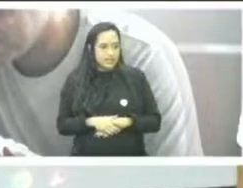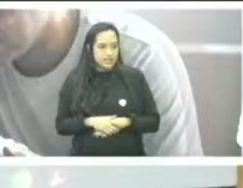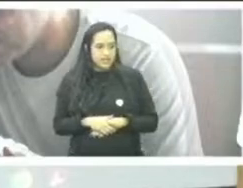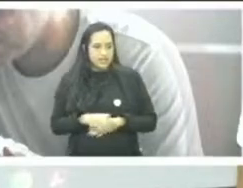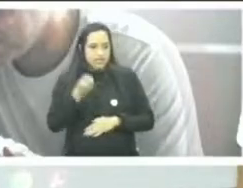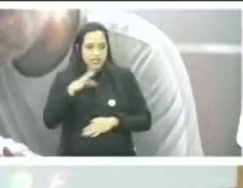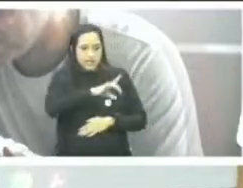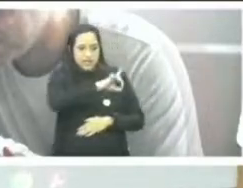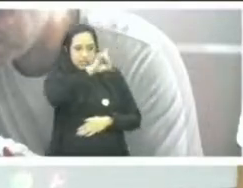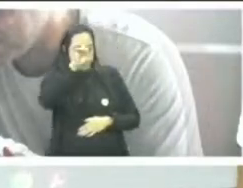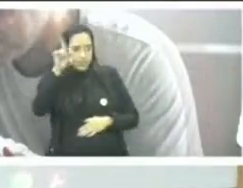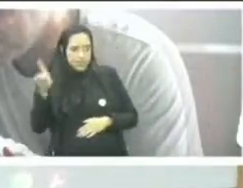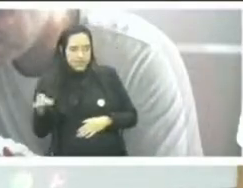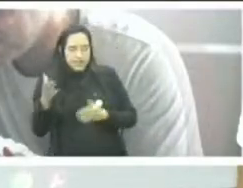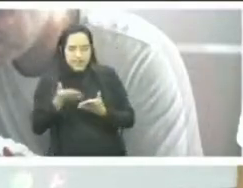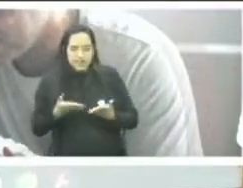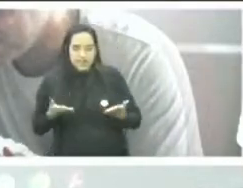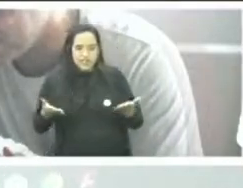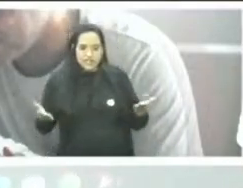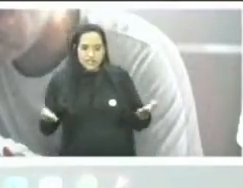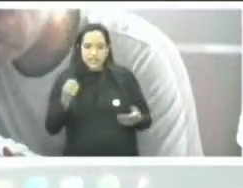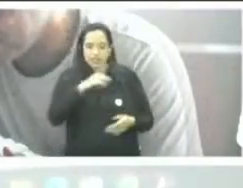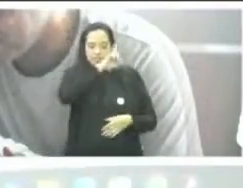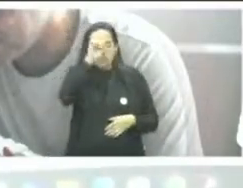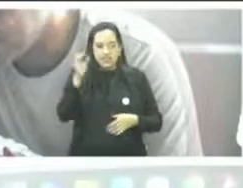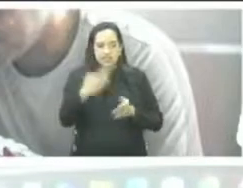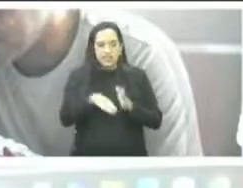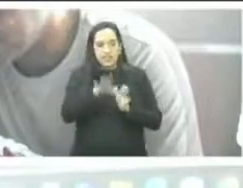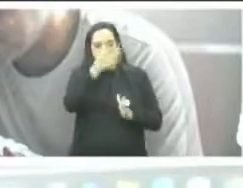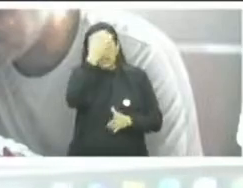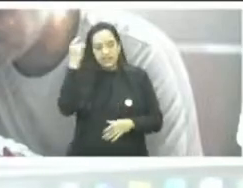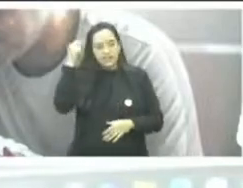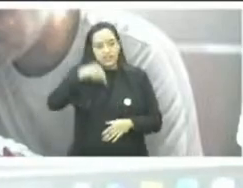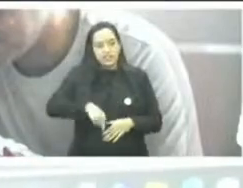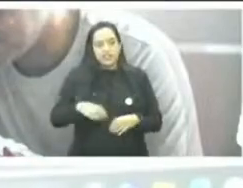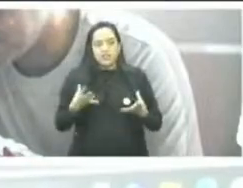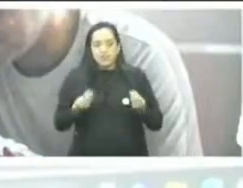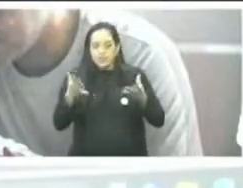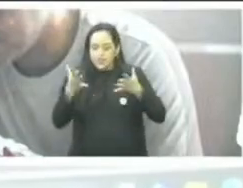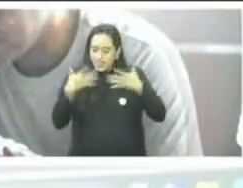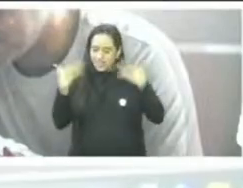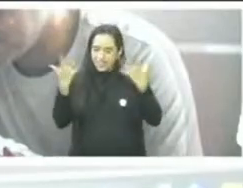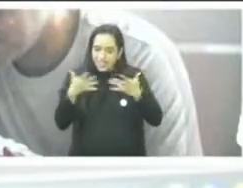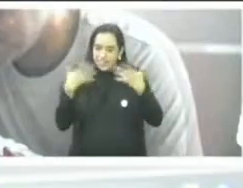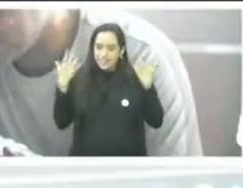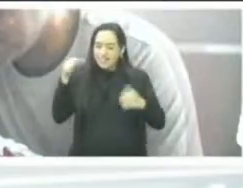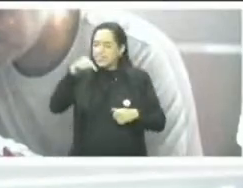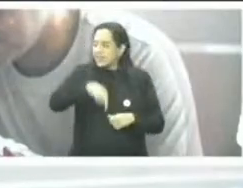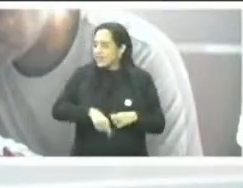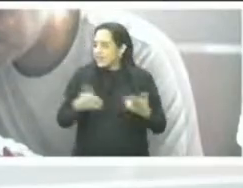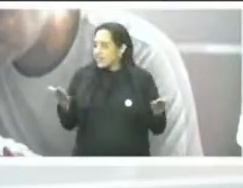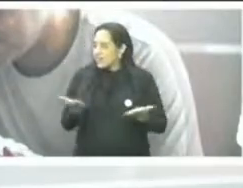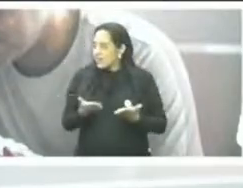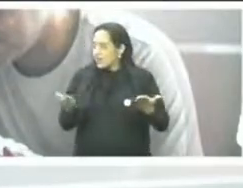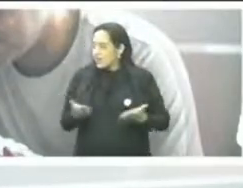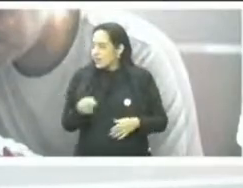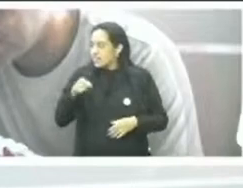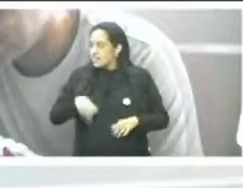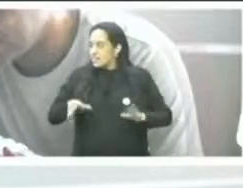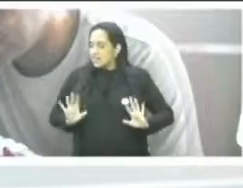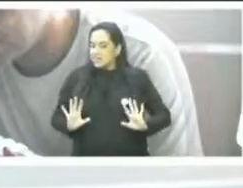Bom dia a todos. É uma grande alegria estar aqui hoje nesse